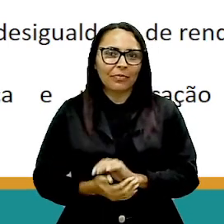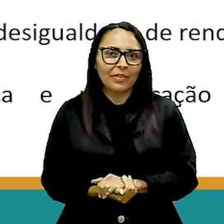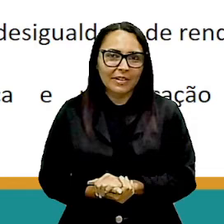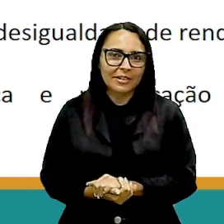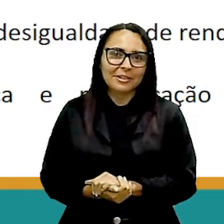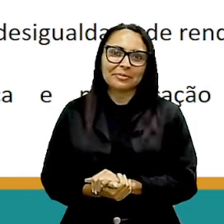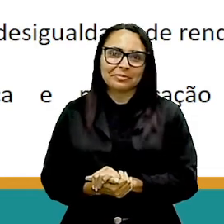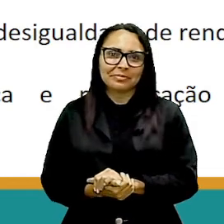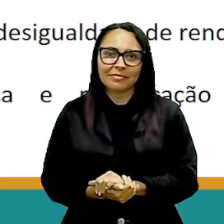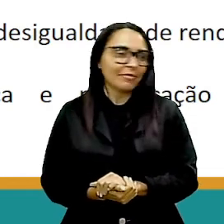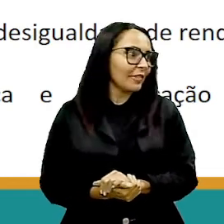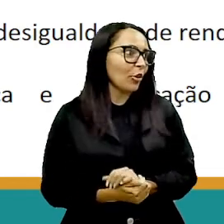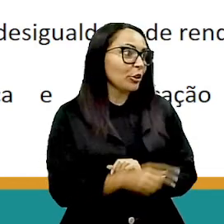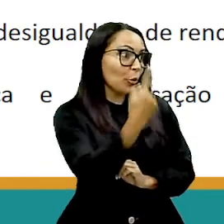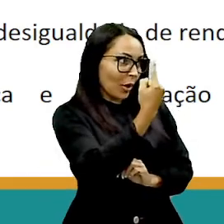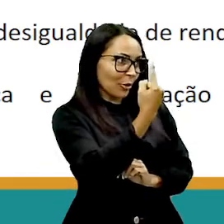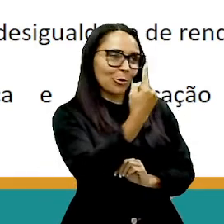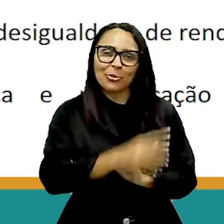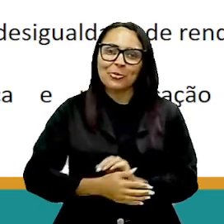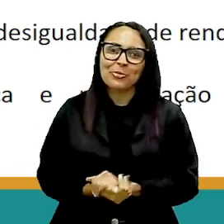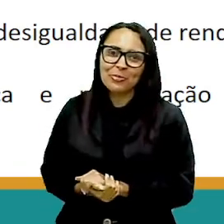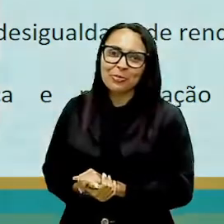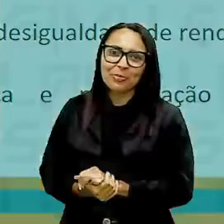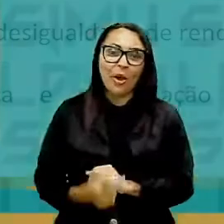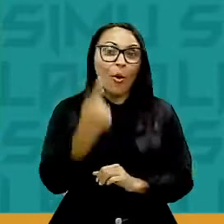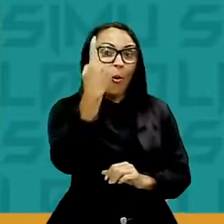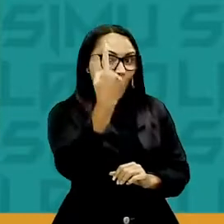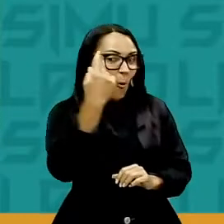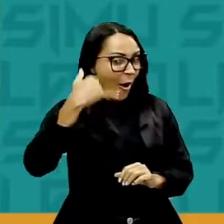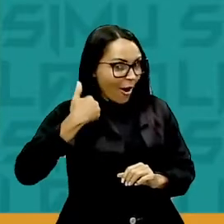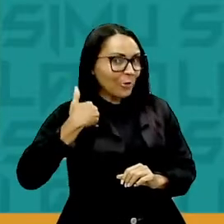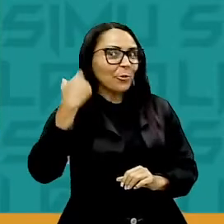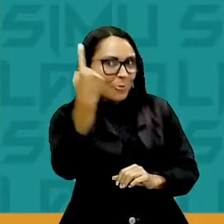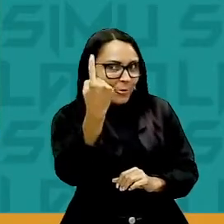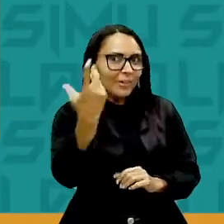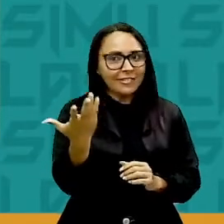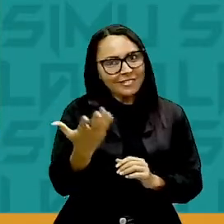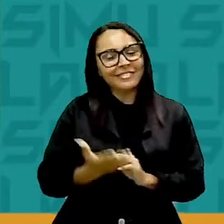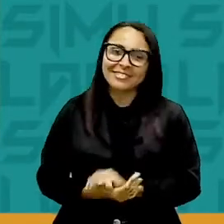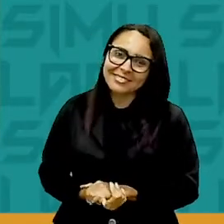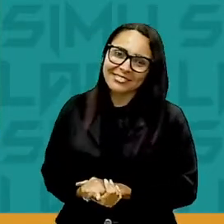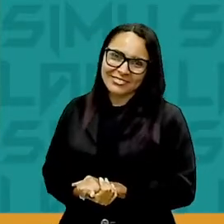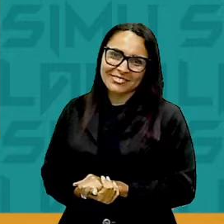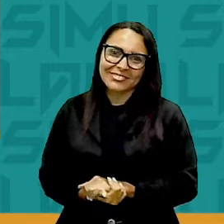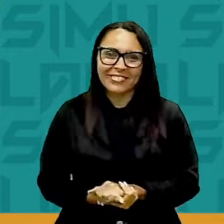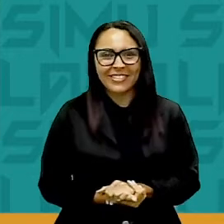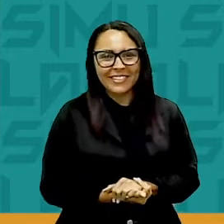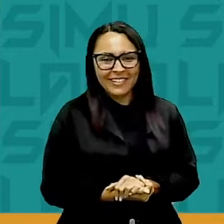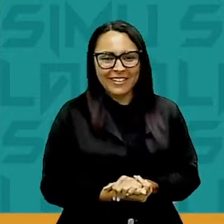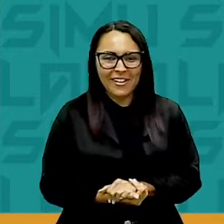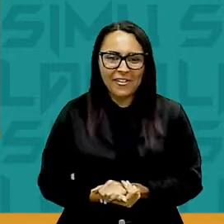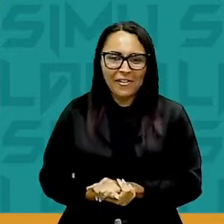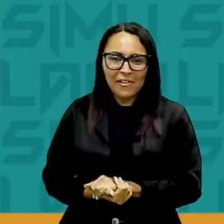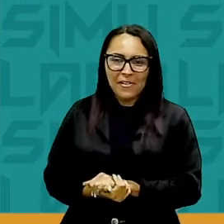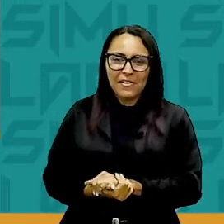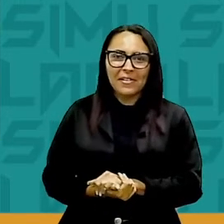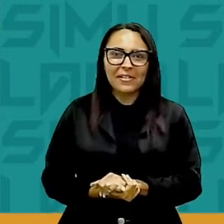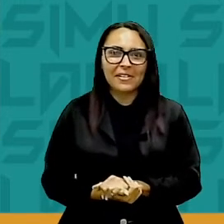a Roberta que era mais velhinha, né? Assim, né? Dos três. Tinha um ano, ó, tá vendo? Então ela é a mais velha mesmo. Não, vamos lá.